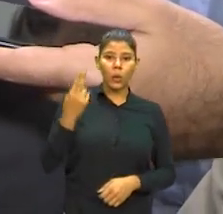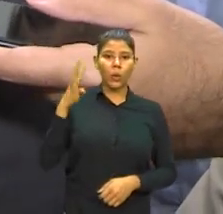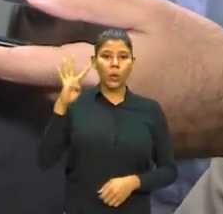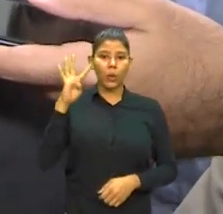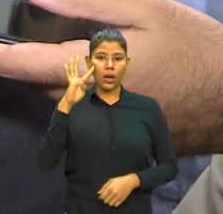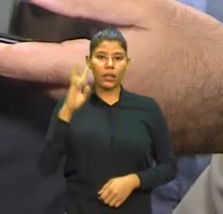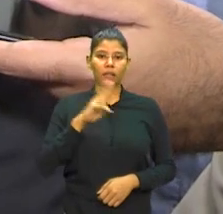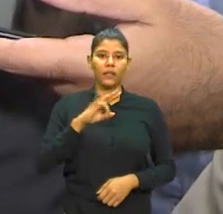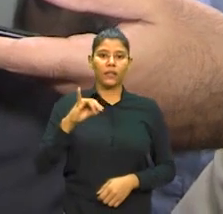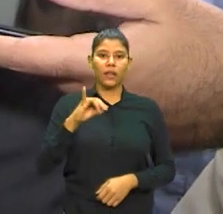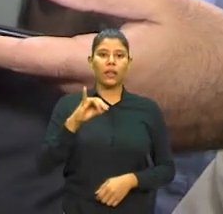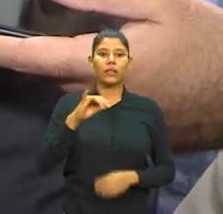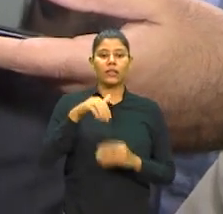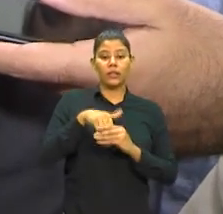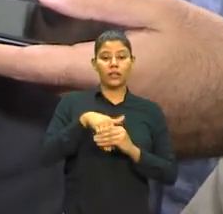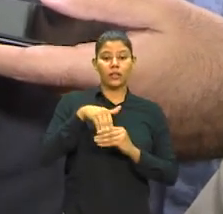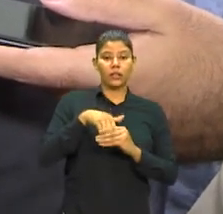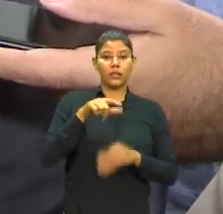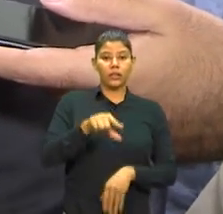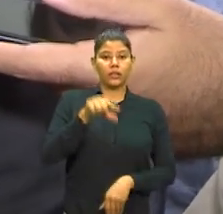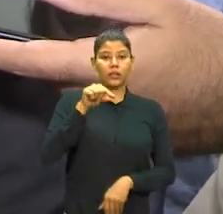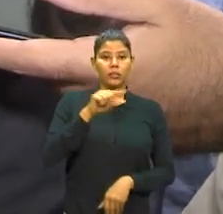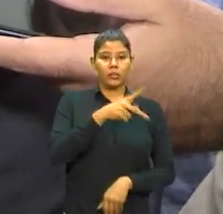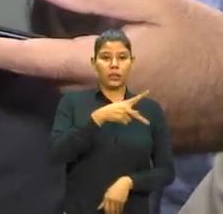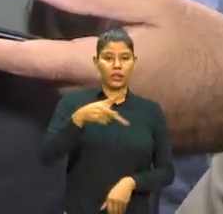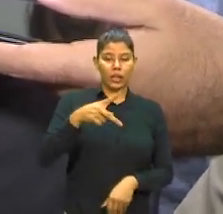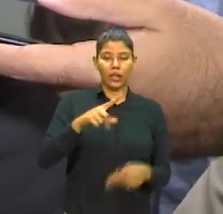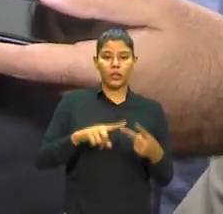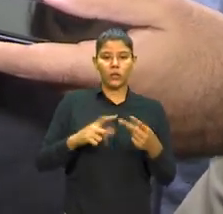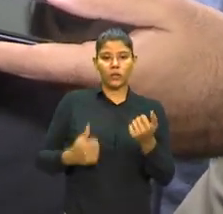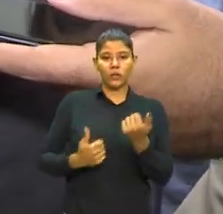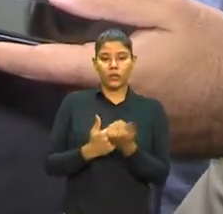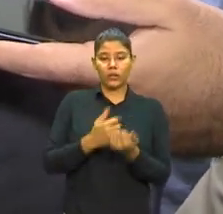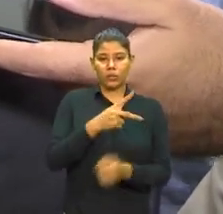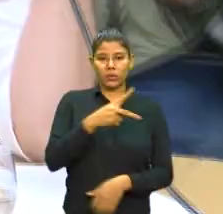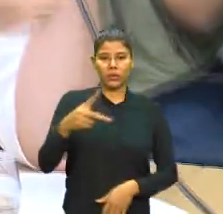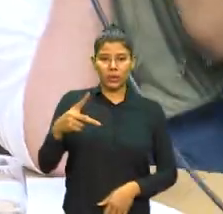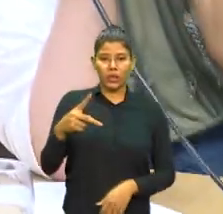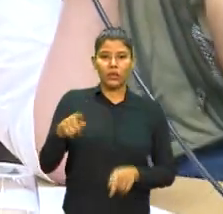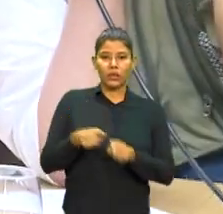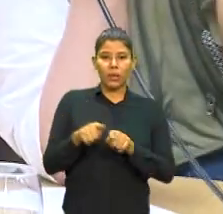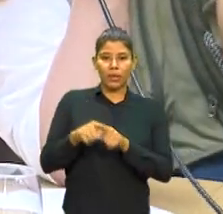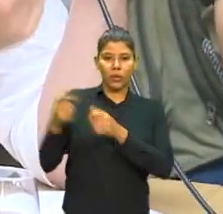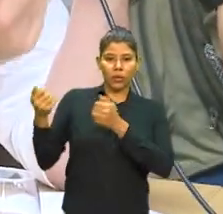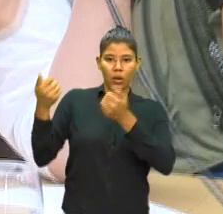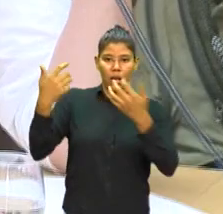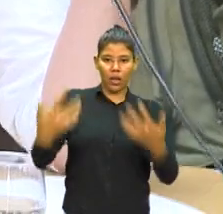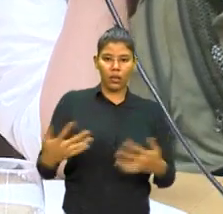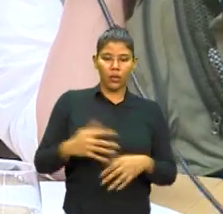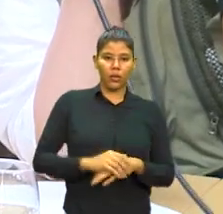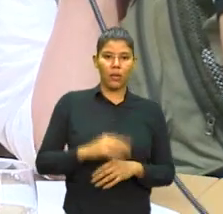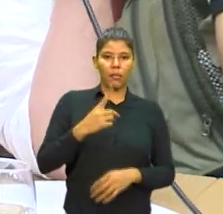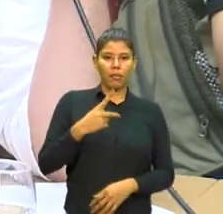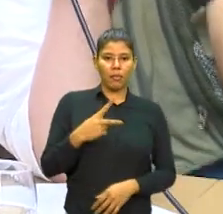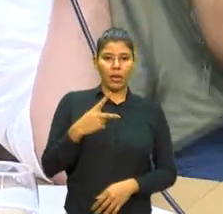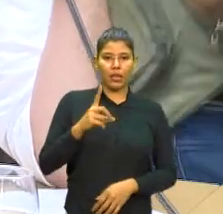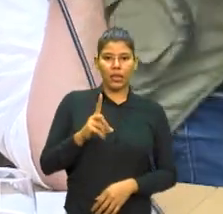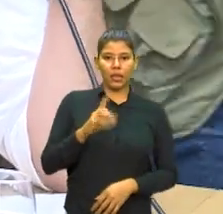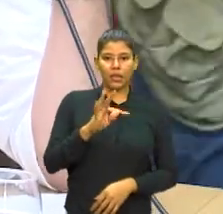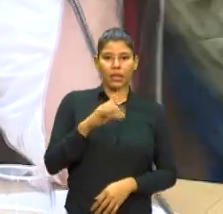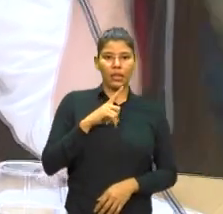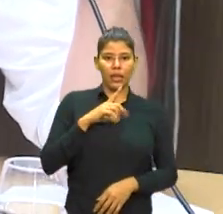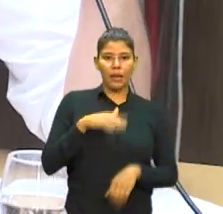fazendo a eleição do presidente do vice-presidente e do relator da CPI como o PDT tem a maior bancada da